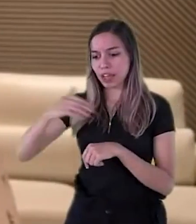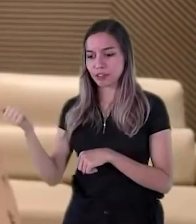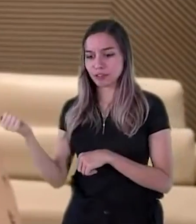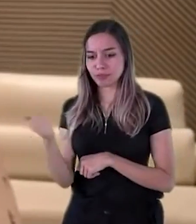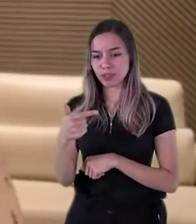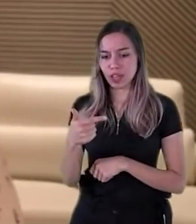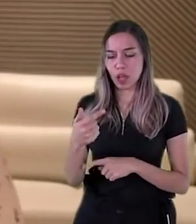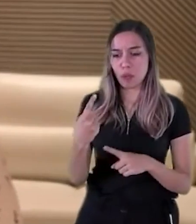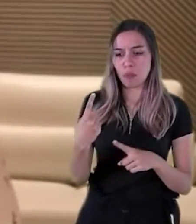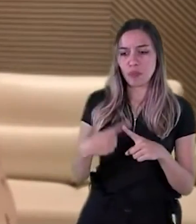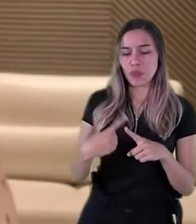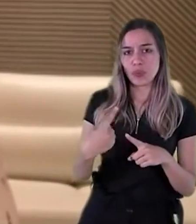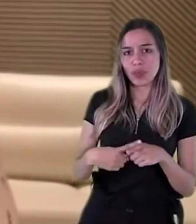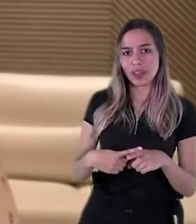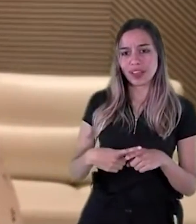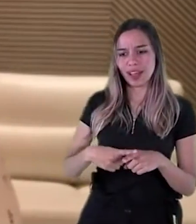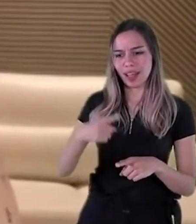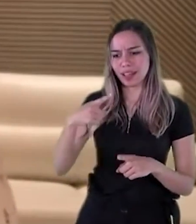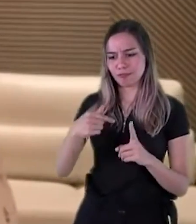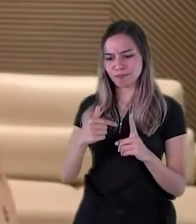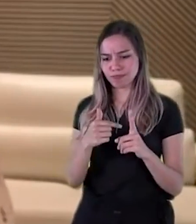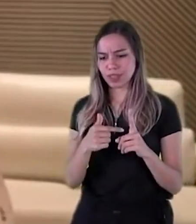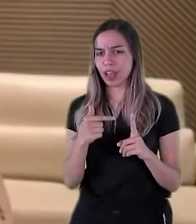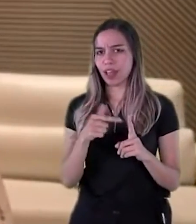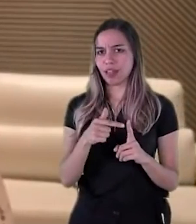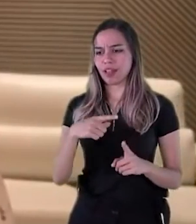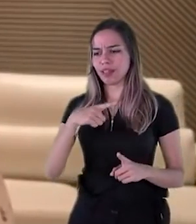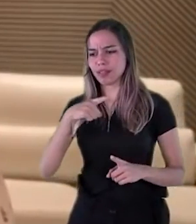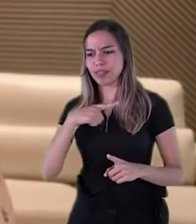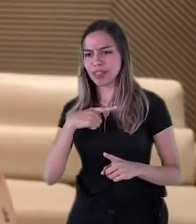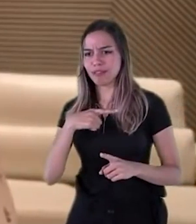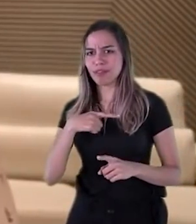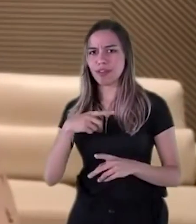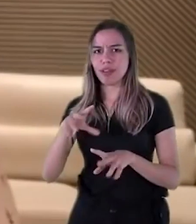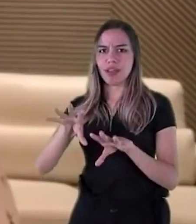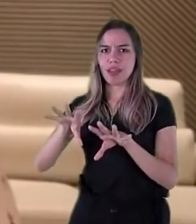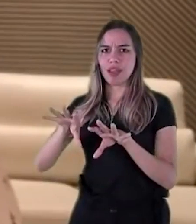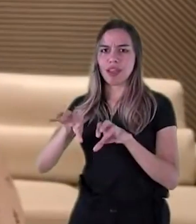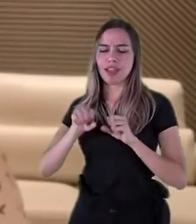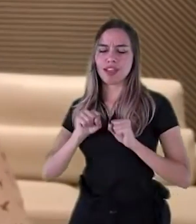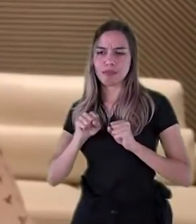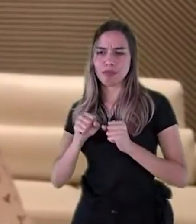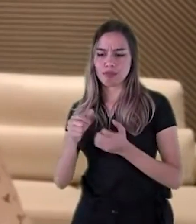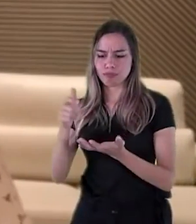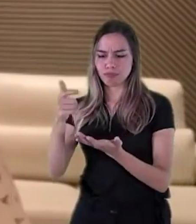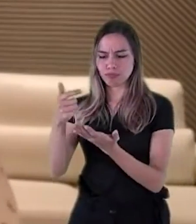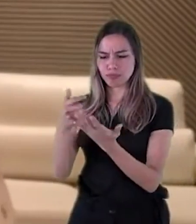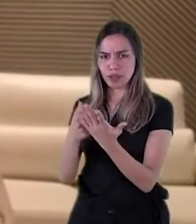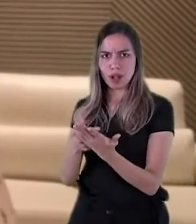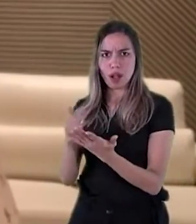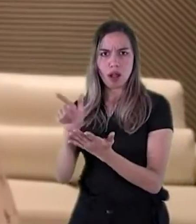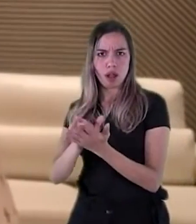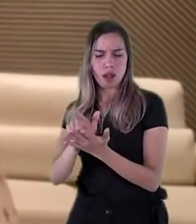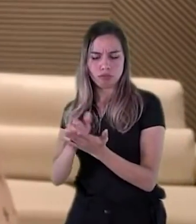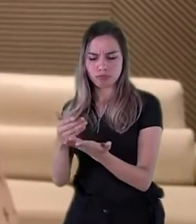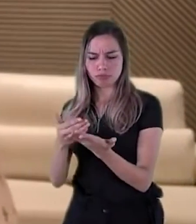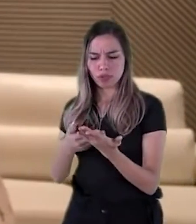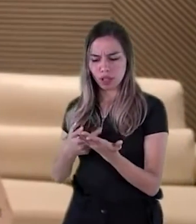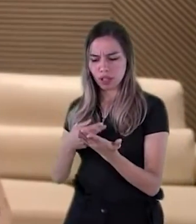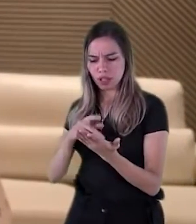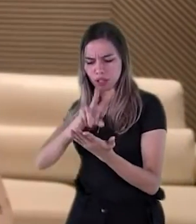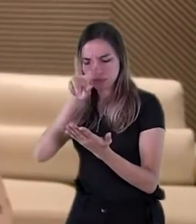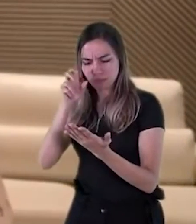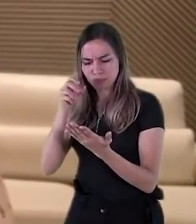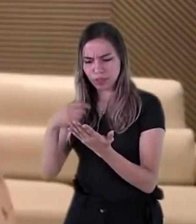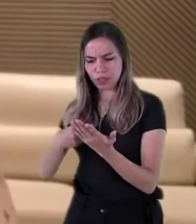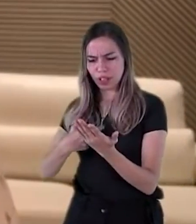trilharia um caminho muito curto com o diagnóstico que havia recebido. Ela teria que fazer um itinerário